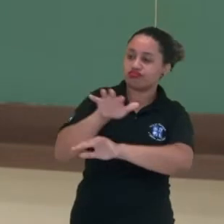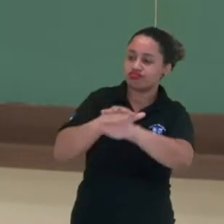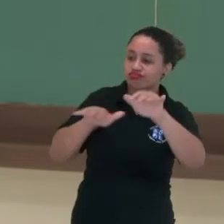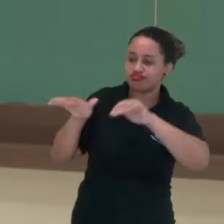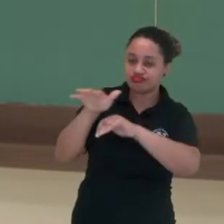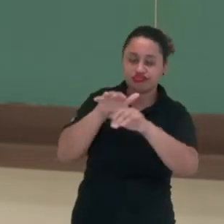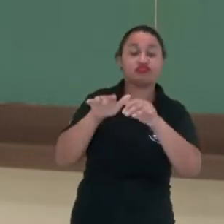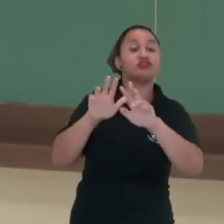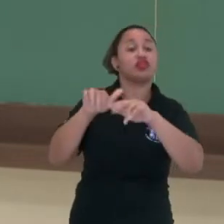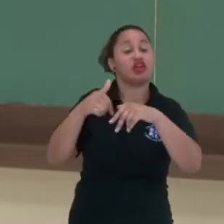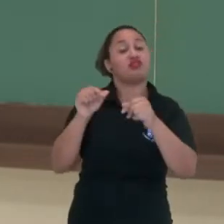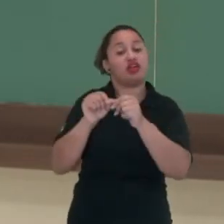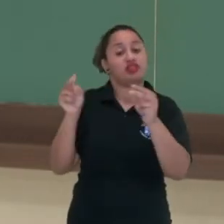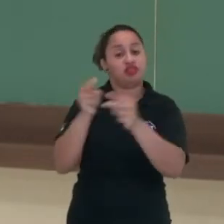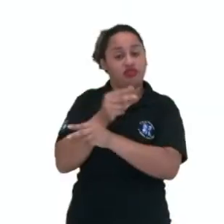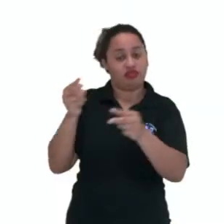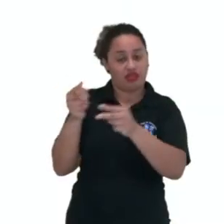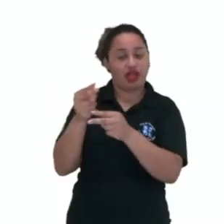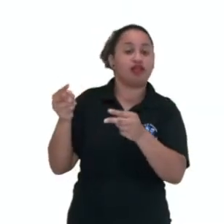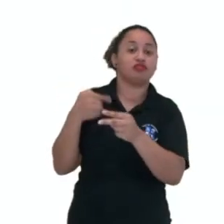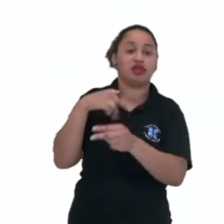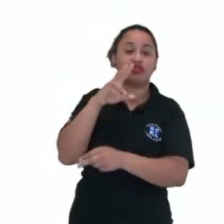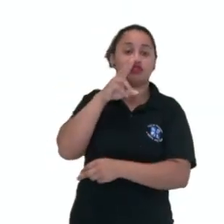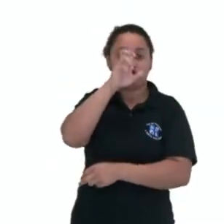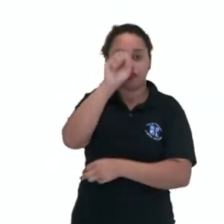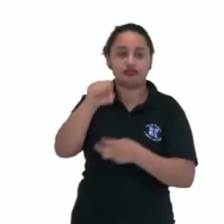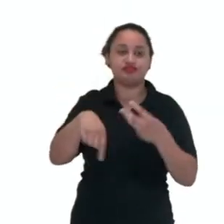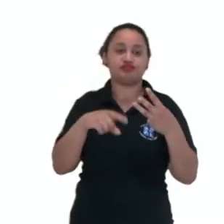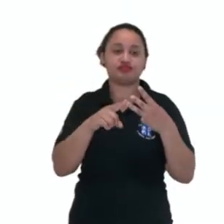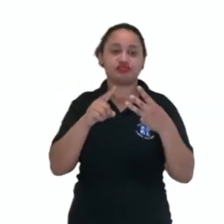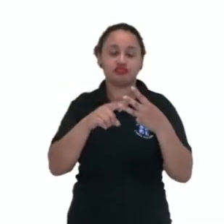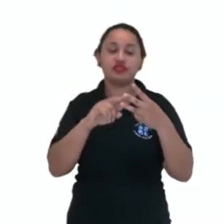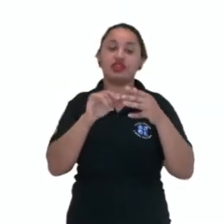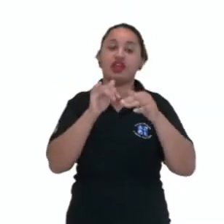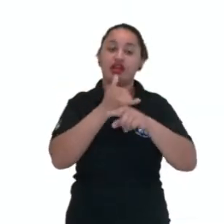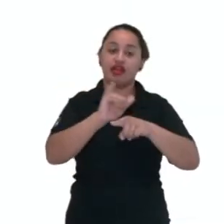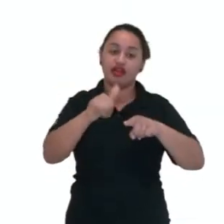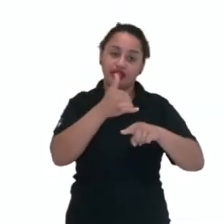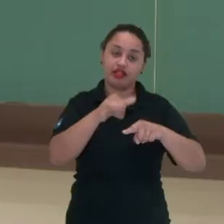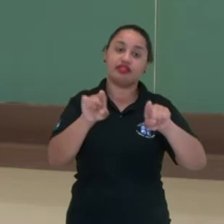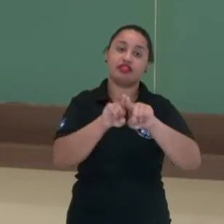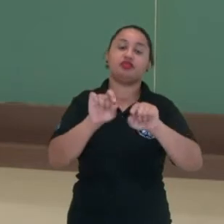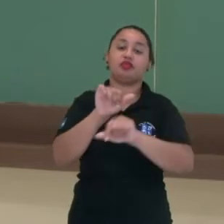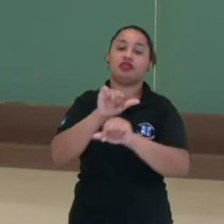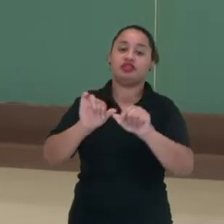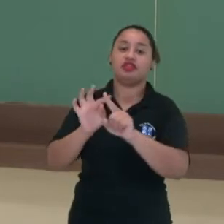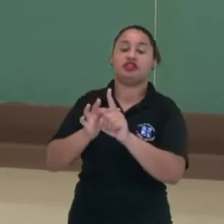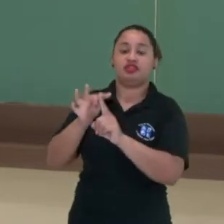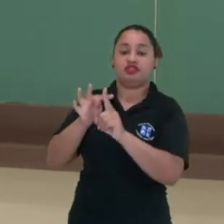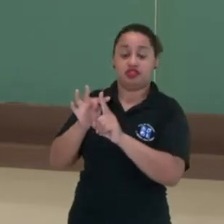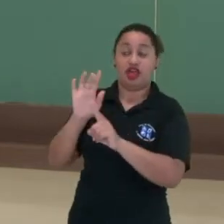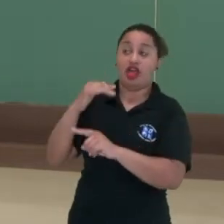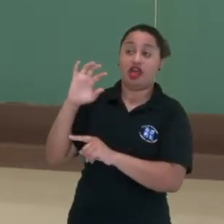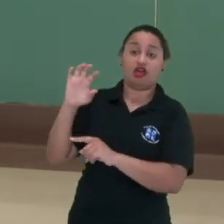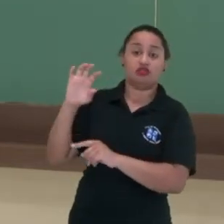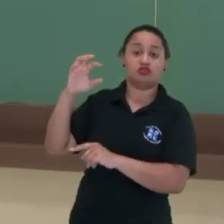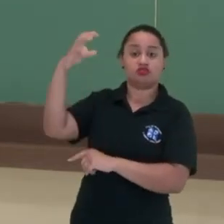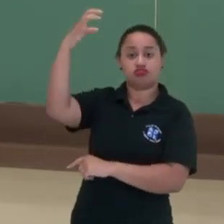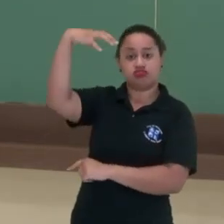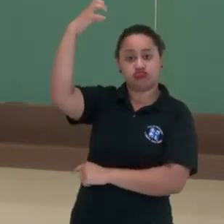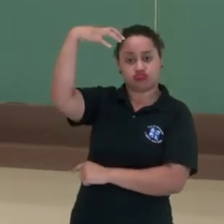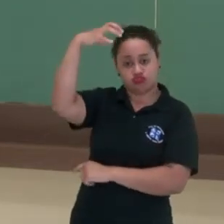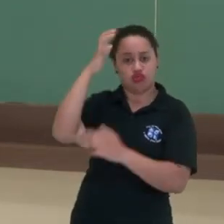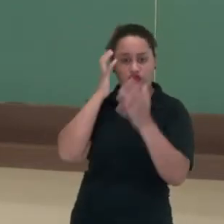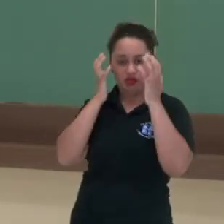vento. E a energia elétrica pode ser transformada também em energia térmica, que é o caso do nosso chuveiro. Nosso chuveiro é ligado na